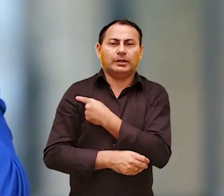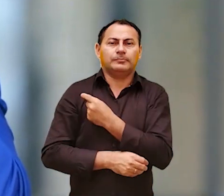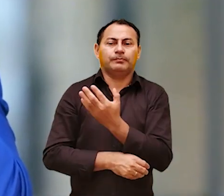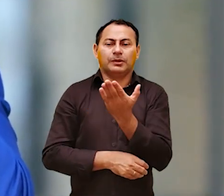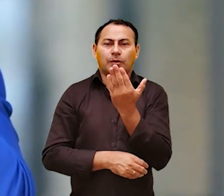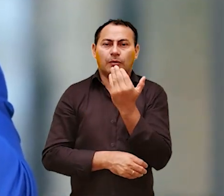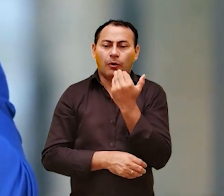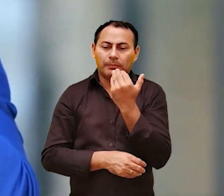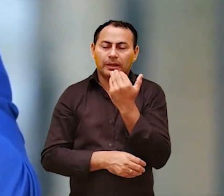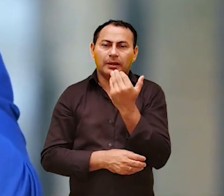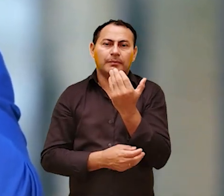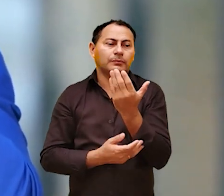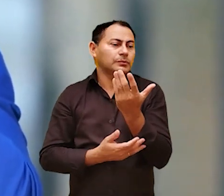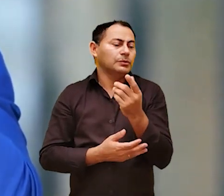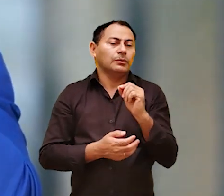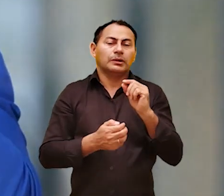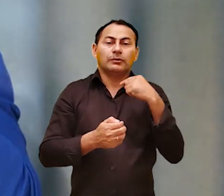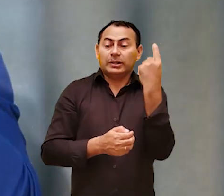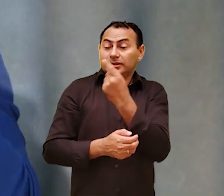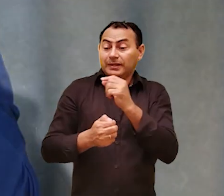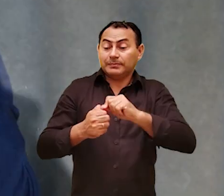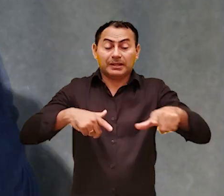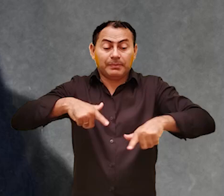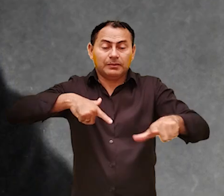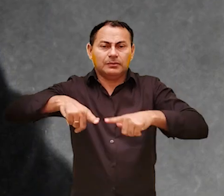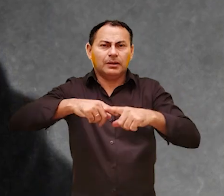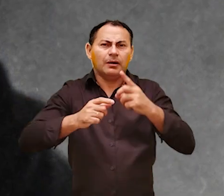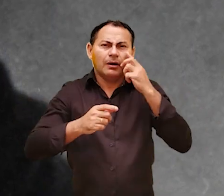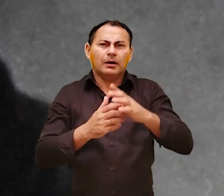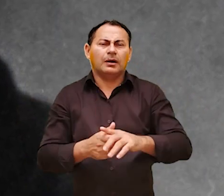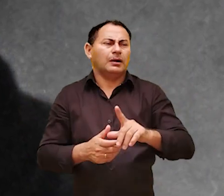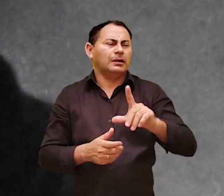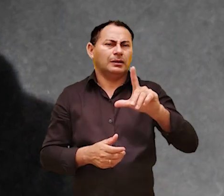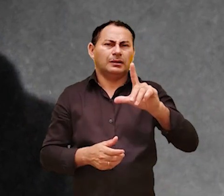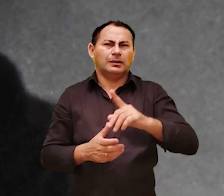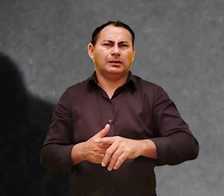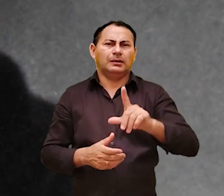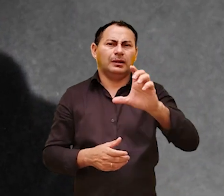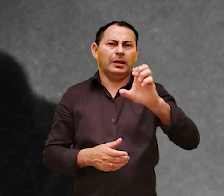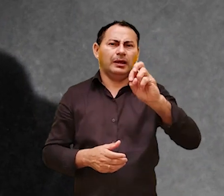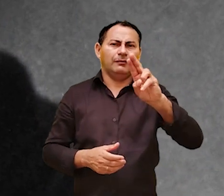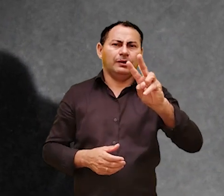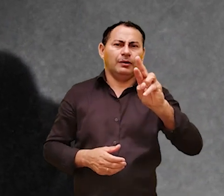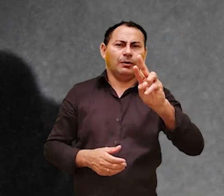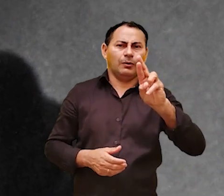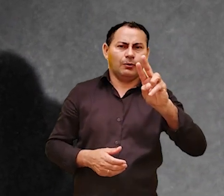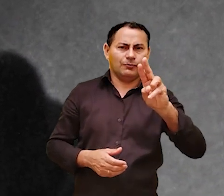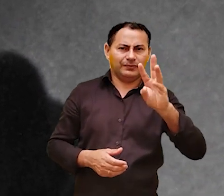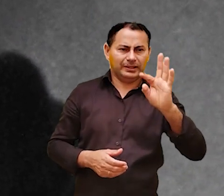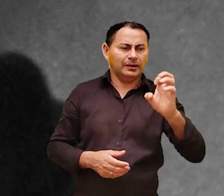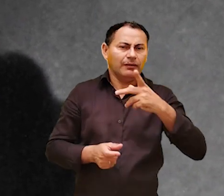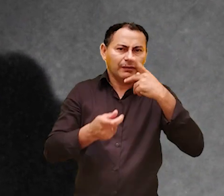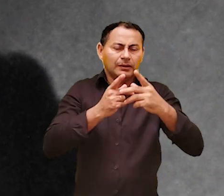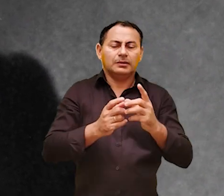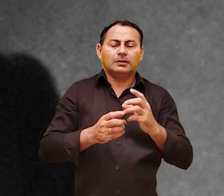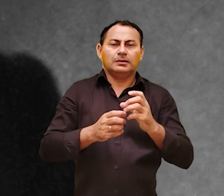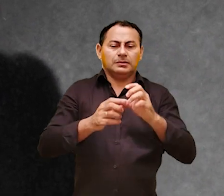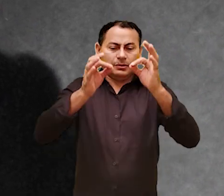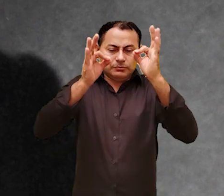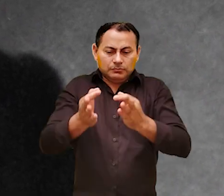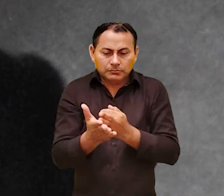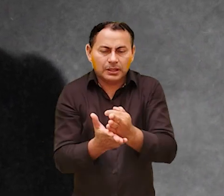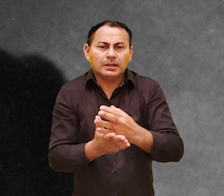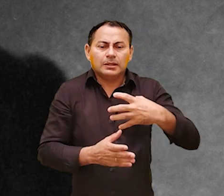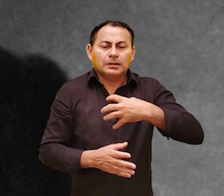nós comemos do trabalho de nossas mãos. Citarei Robert Louis Stevenson mais uma vez. Ele diz, cedo ou